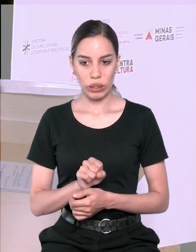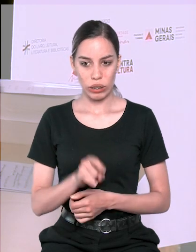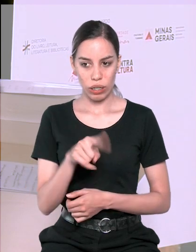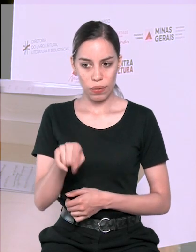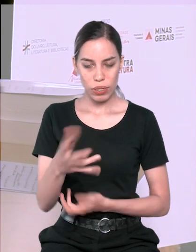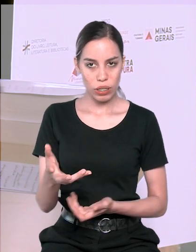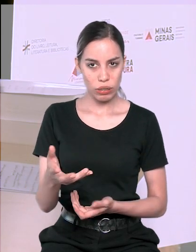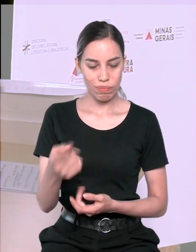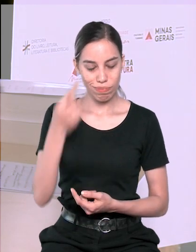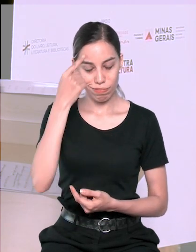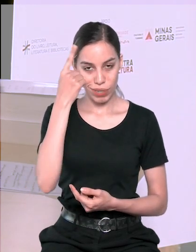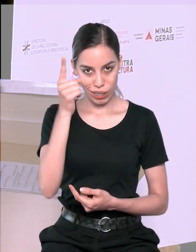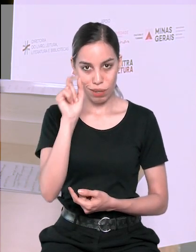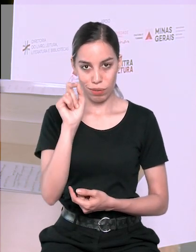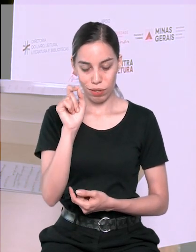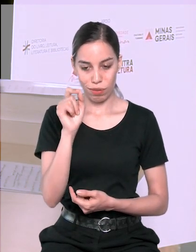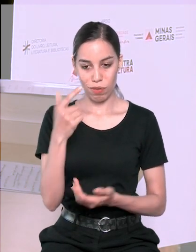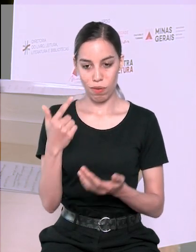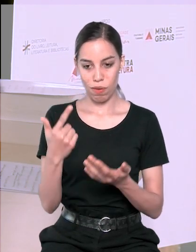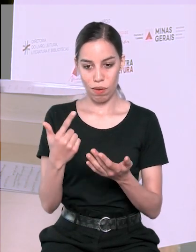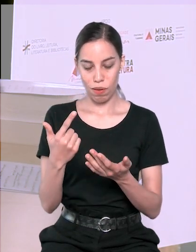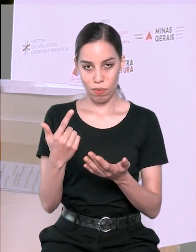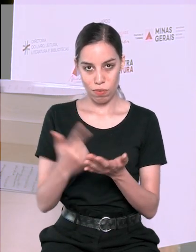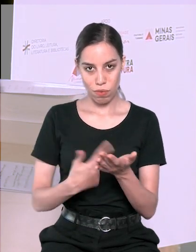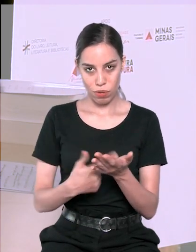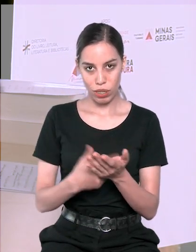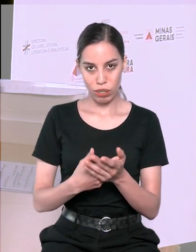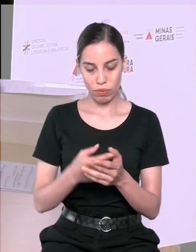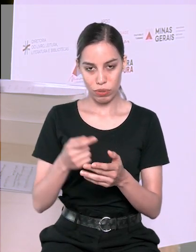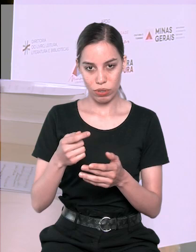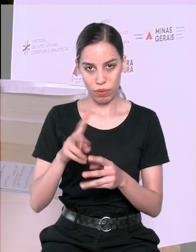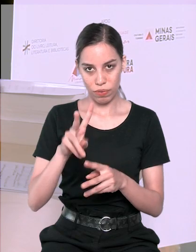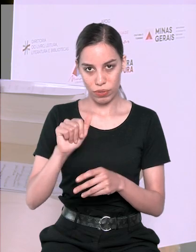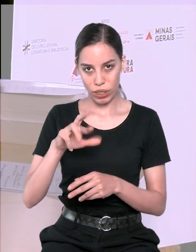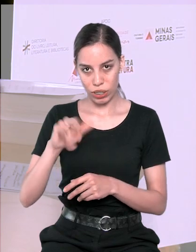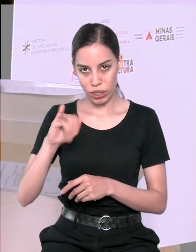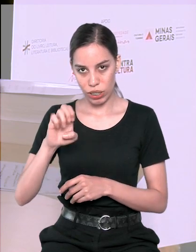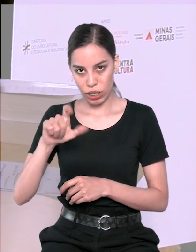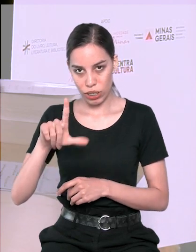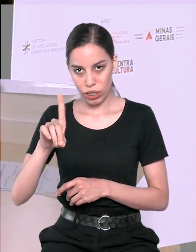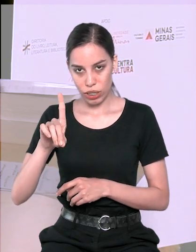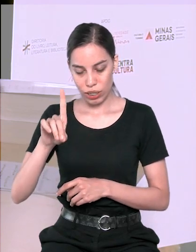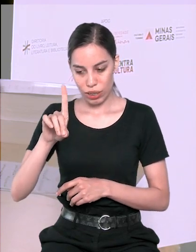Se vocês quiserem ter uma ideia, no volume chamado Variedades, que está publicado pela editora Iluminuras,